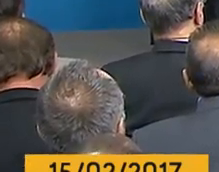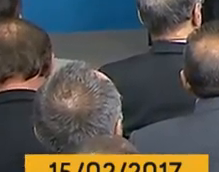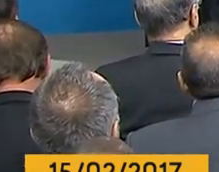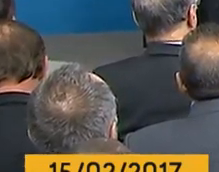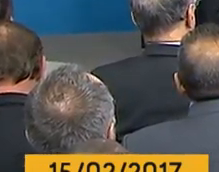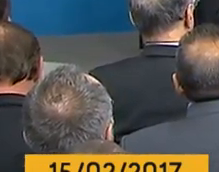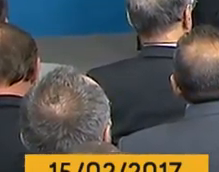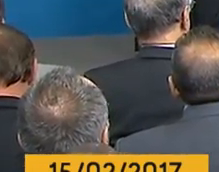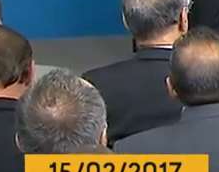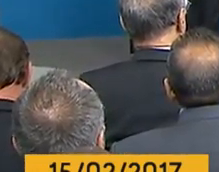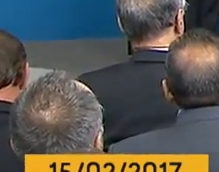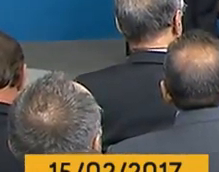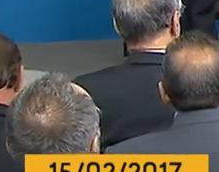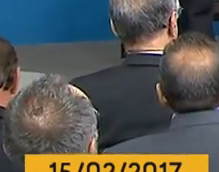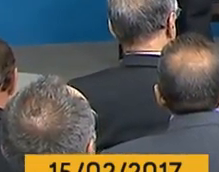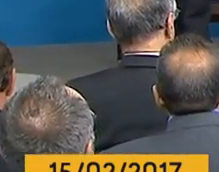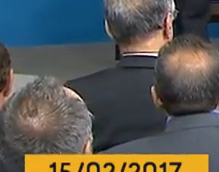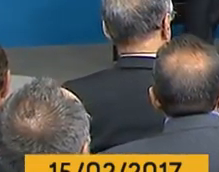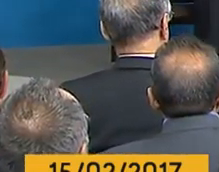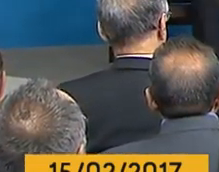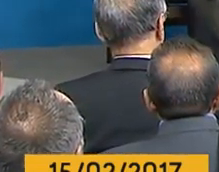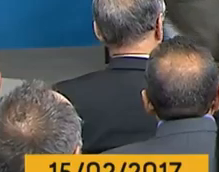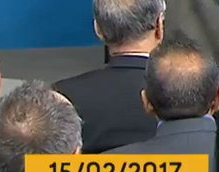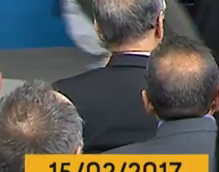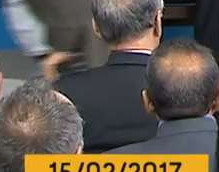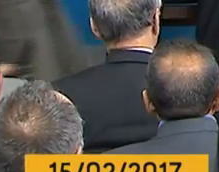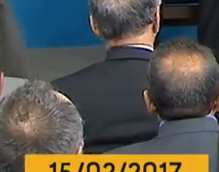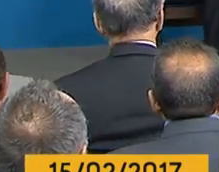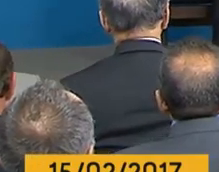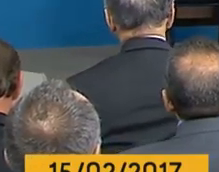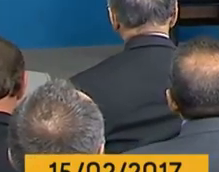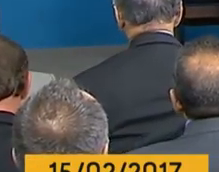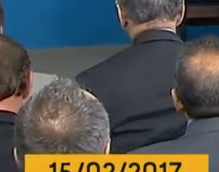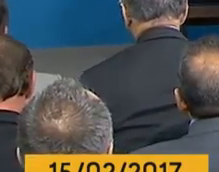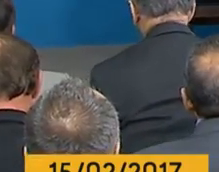Com a palavra o presidente da República, Michel Temer.